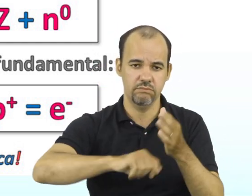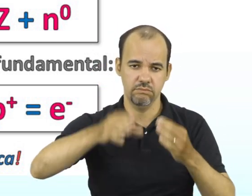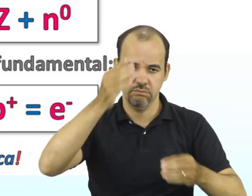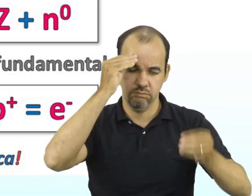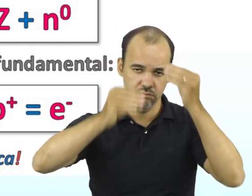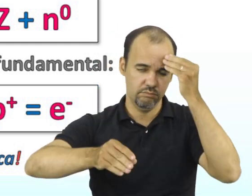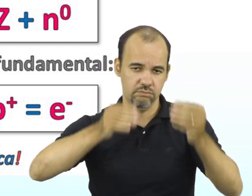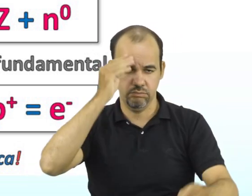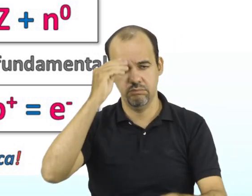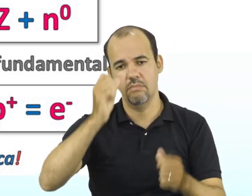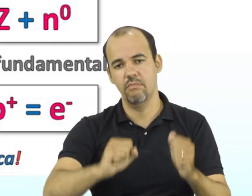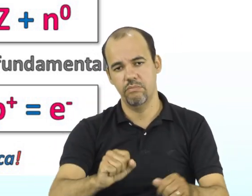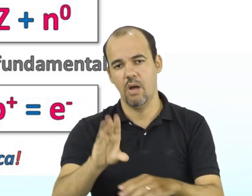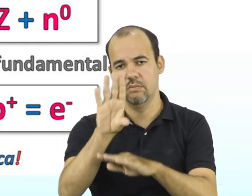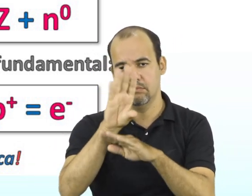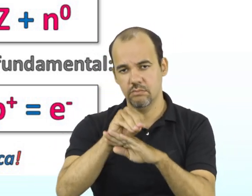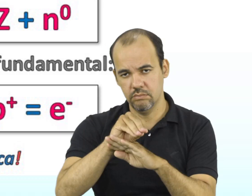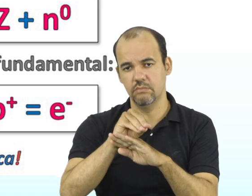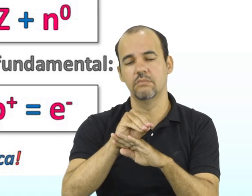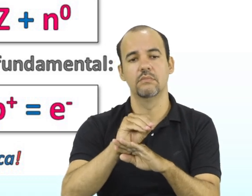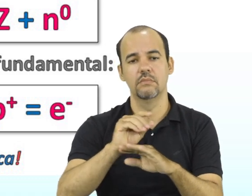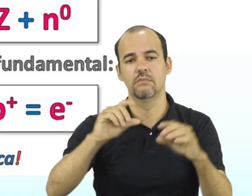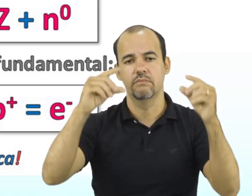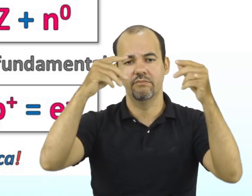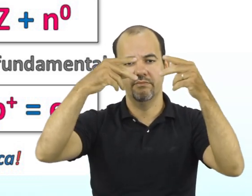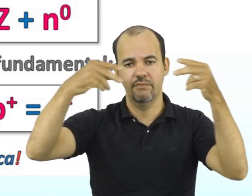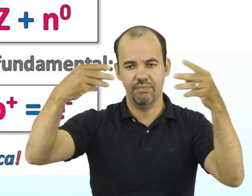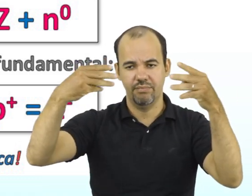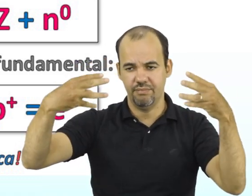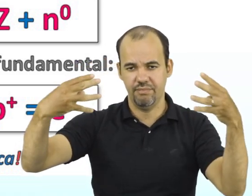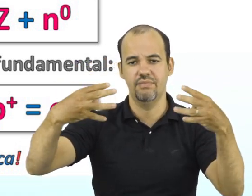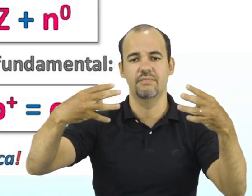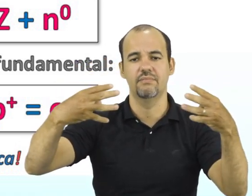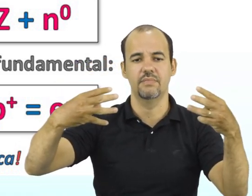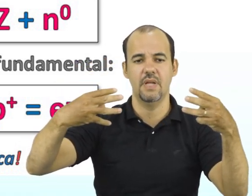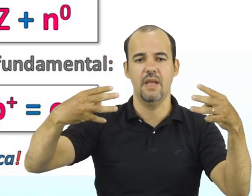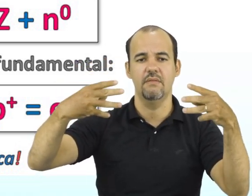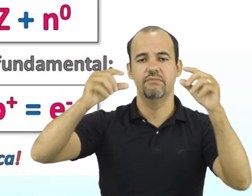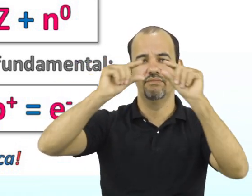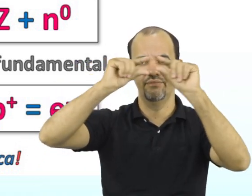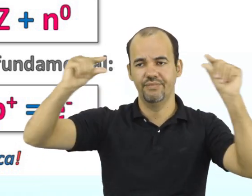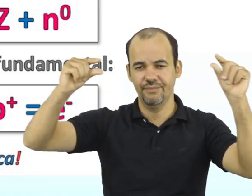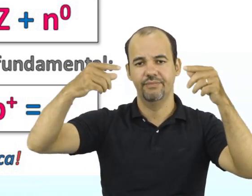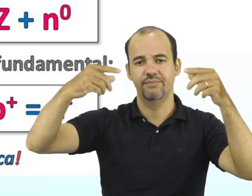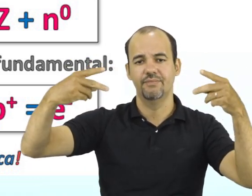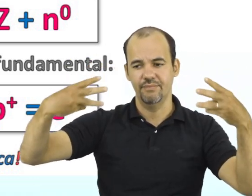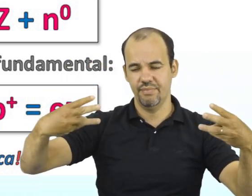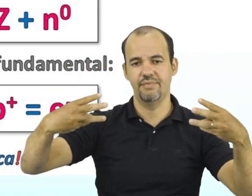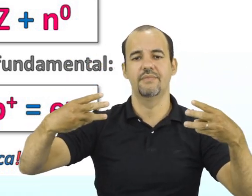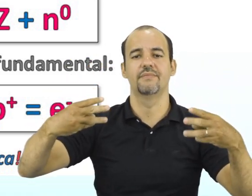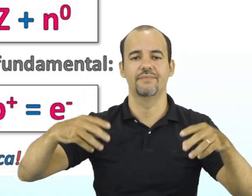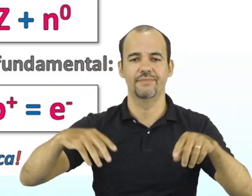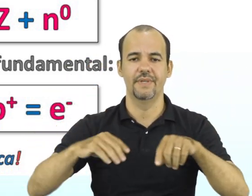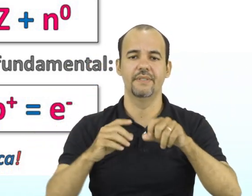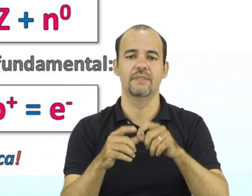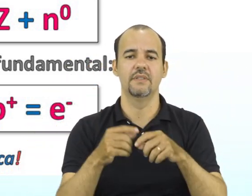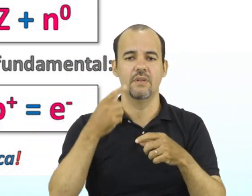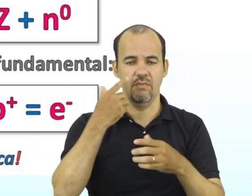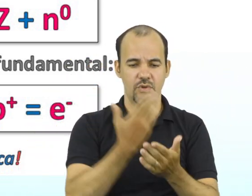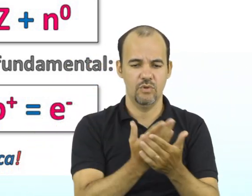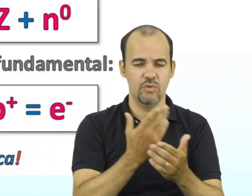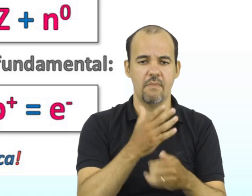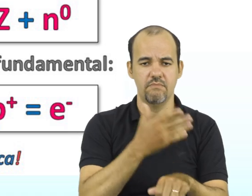print. Tudo que eu acabei de falar está representado aí nesse slide. Já tira um print, top, e